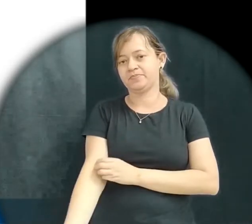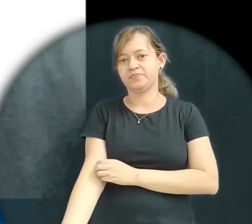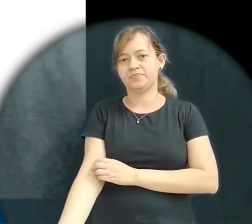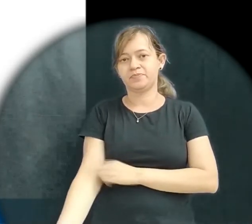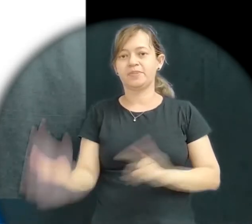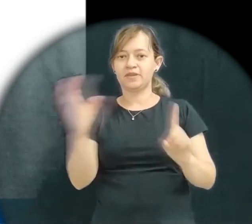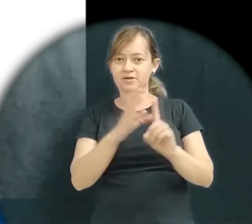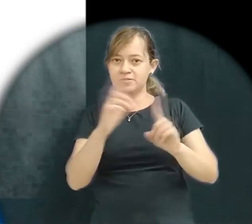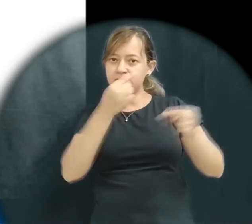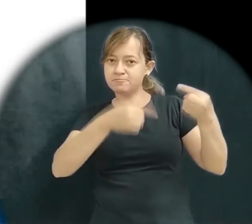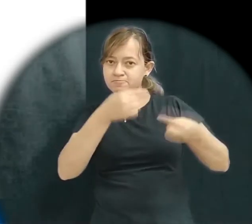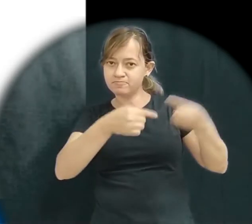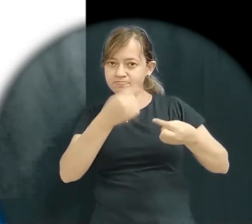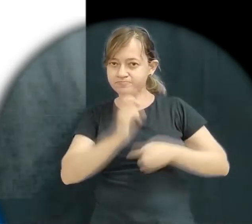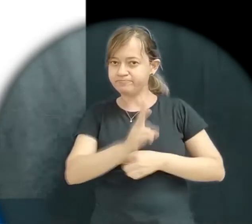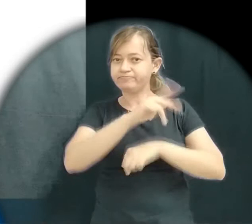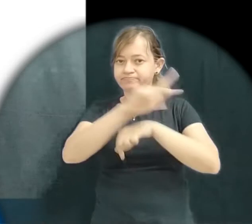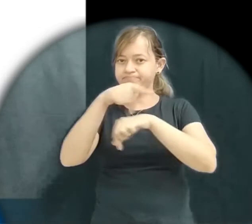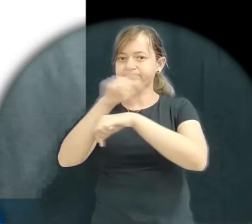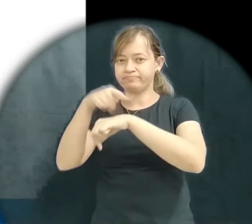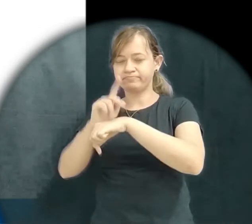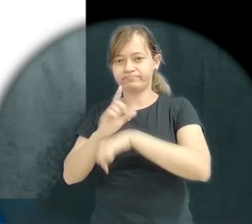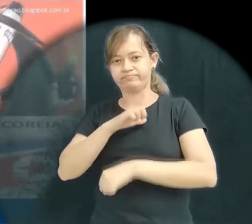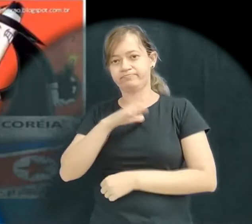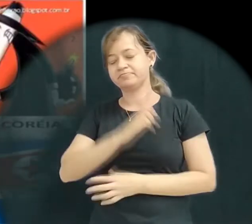a sua influência política nesses países.